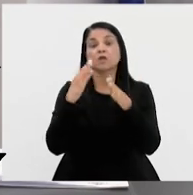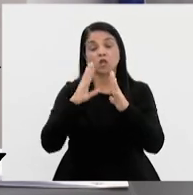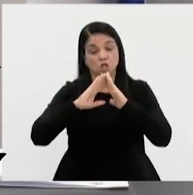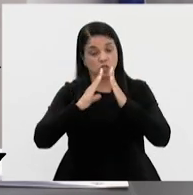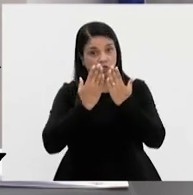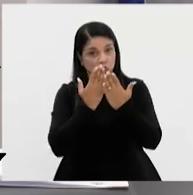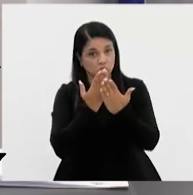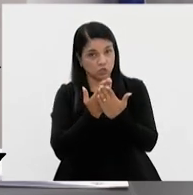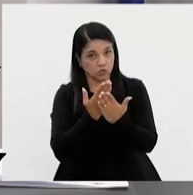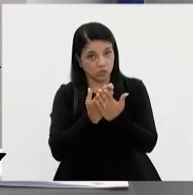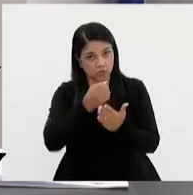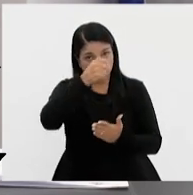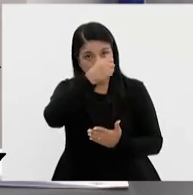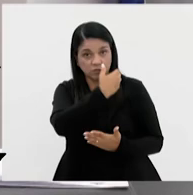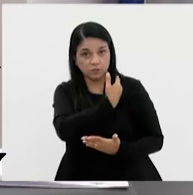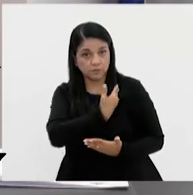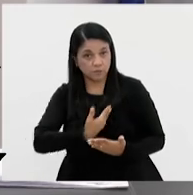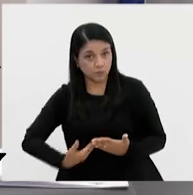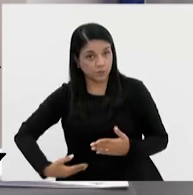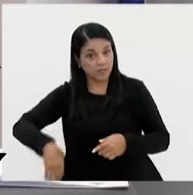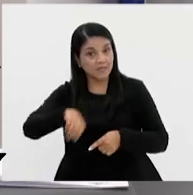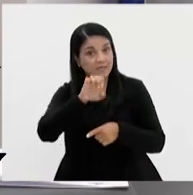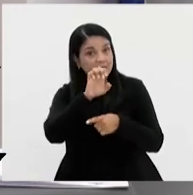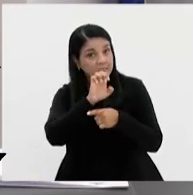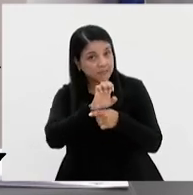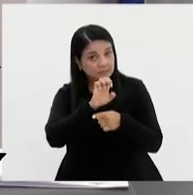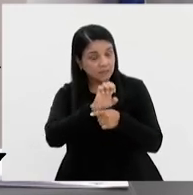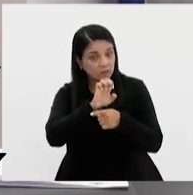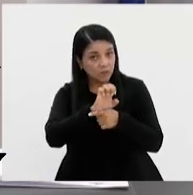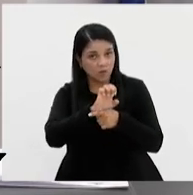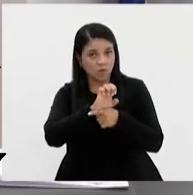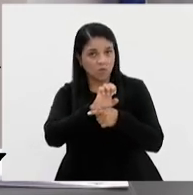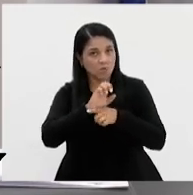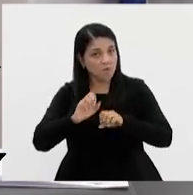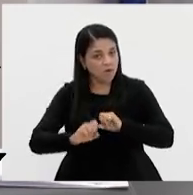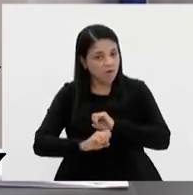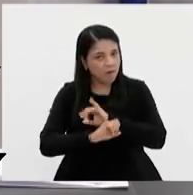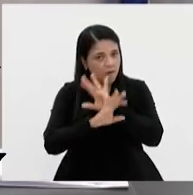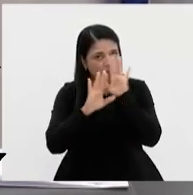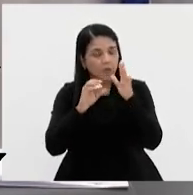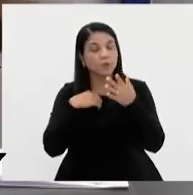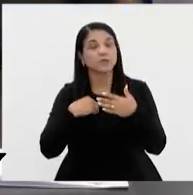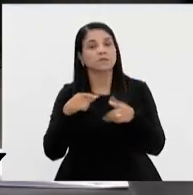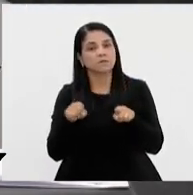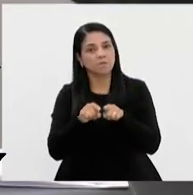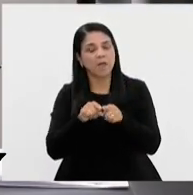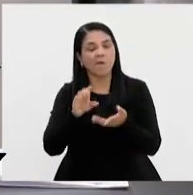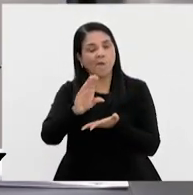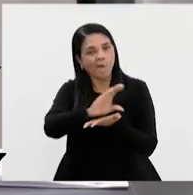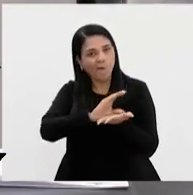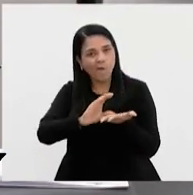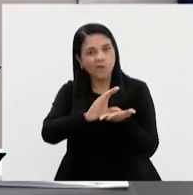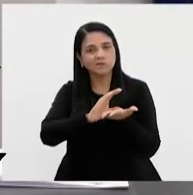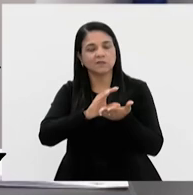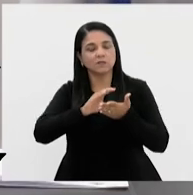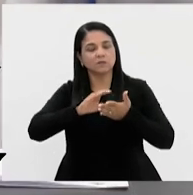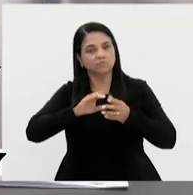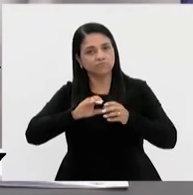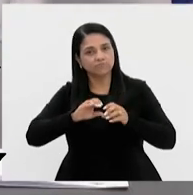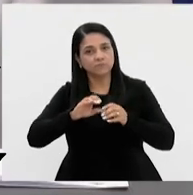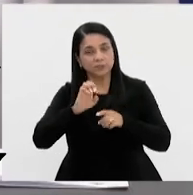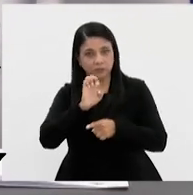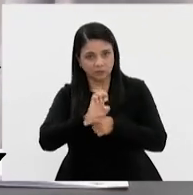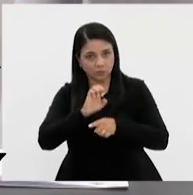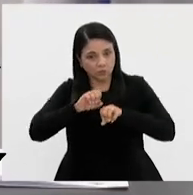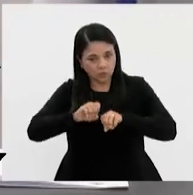públicas estaduais e fazendo a menção ao Conselho Estadual de Educação. Presidente. Deputado